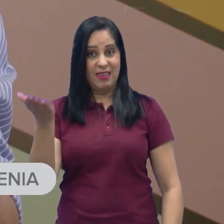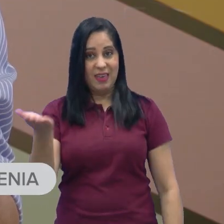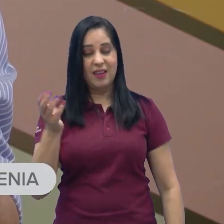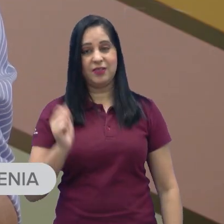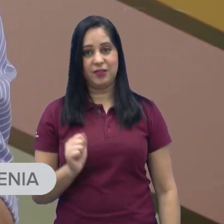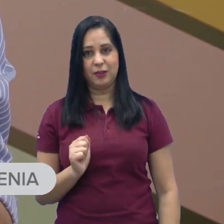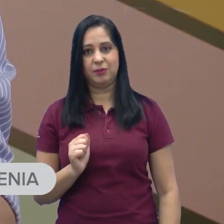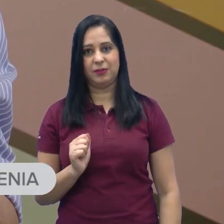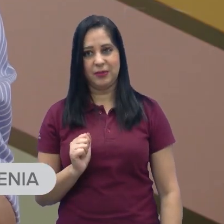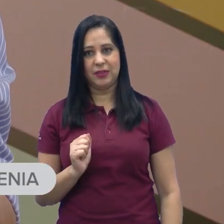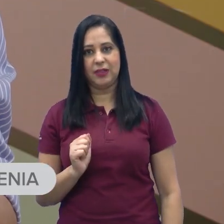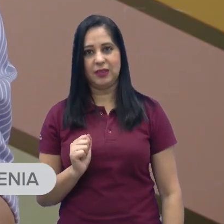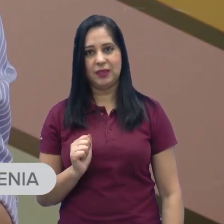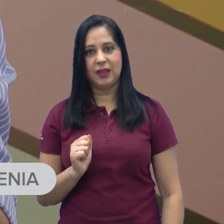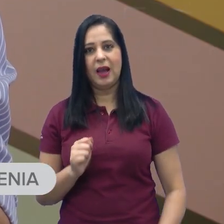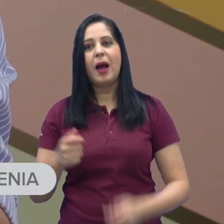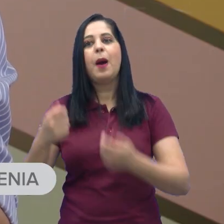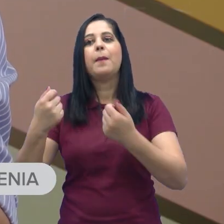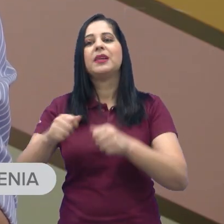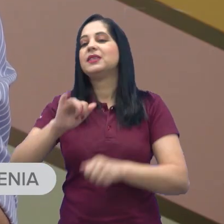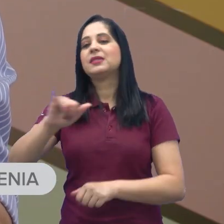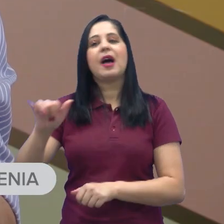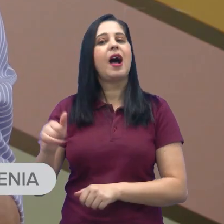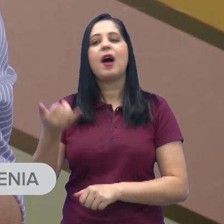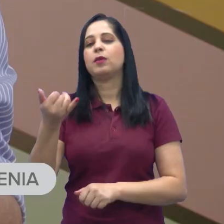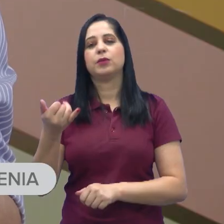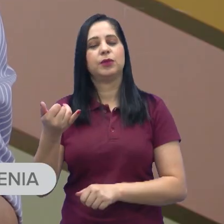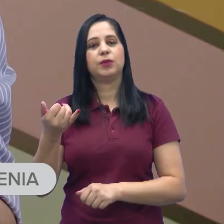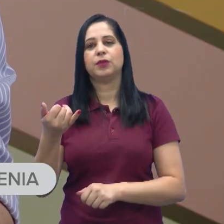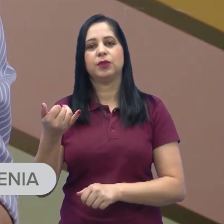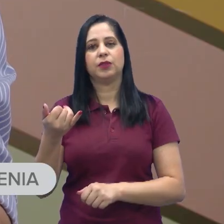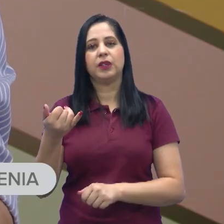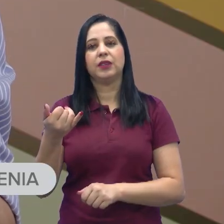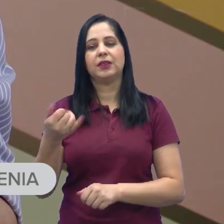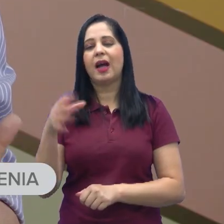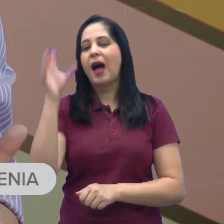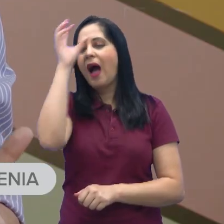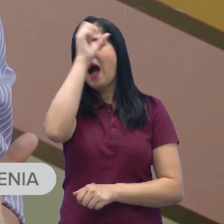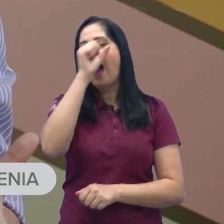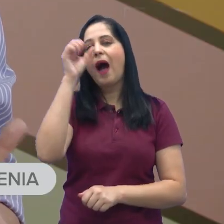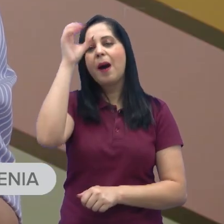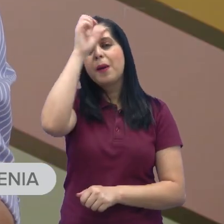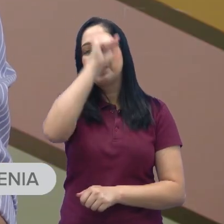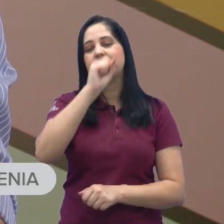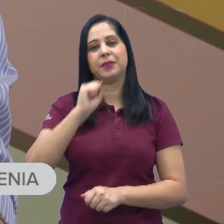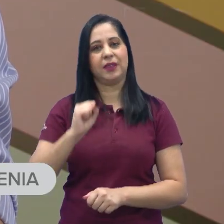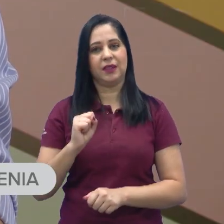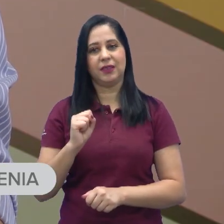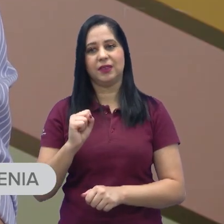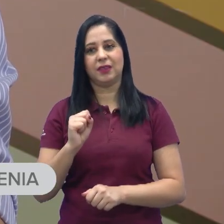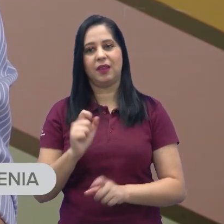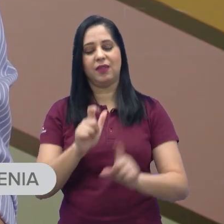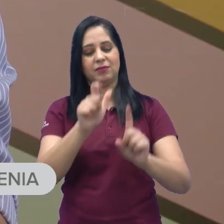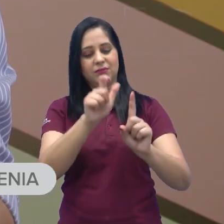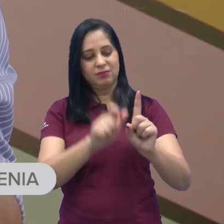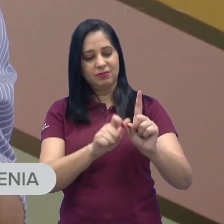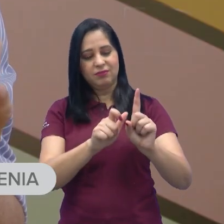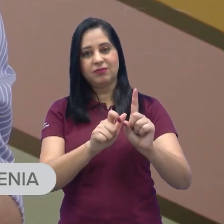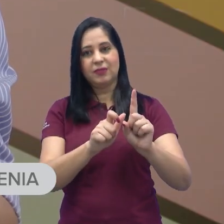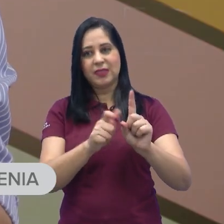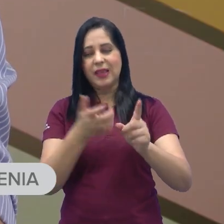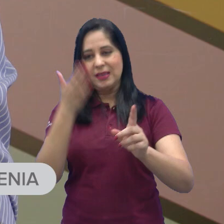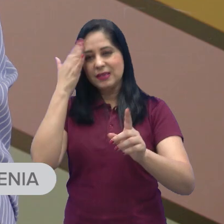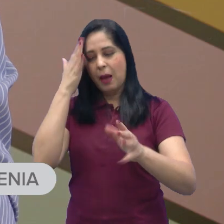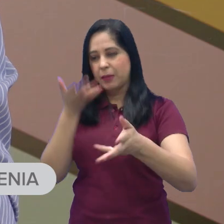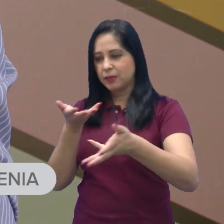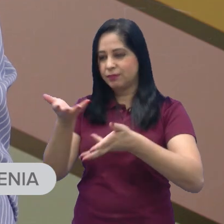deveria aproveitar tudo isso também e aprender com esse paciente,